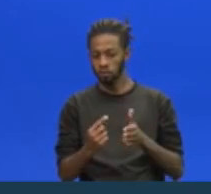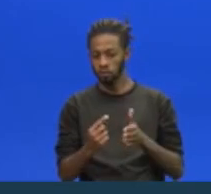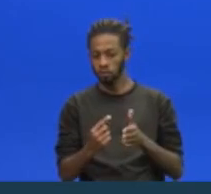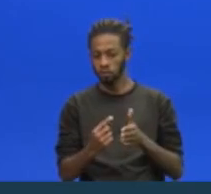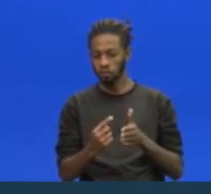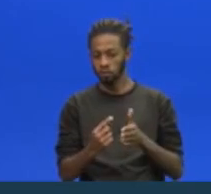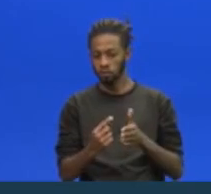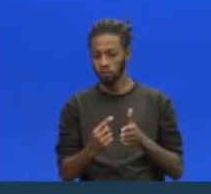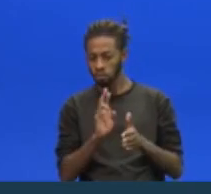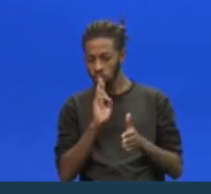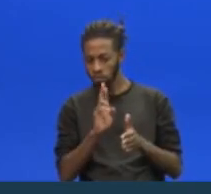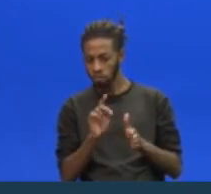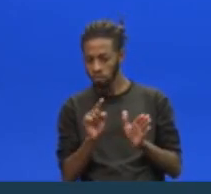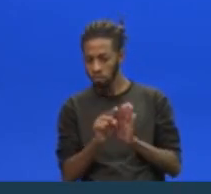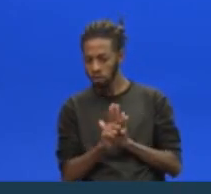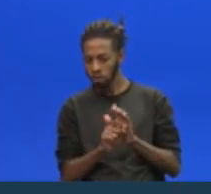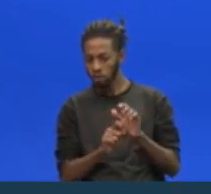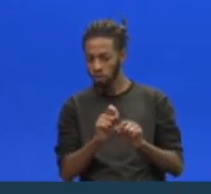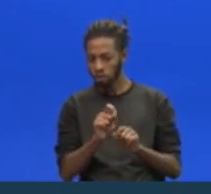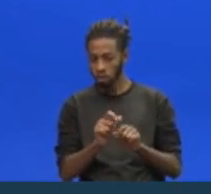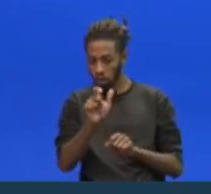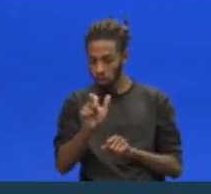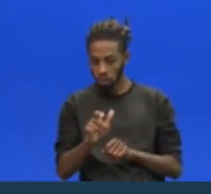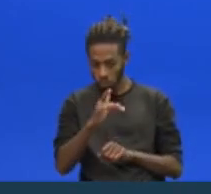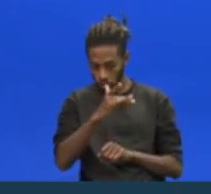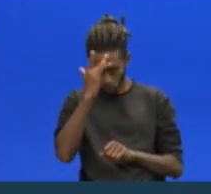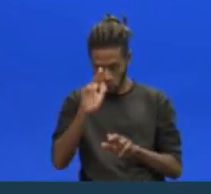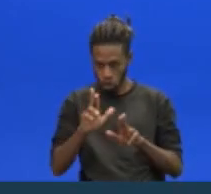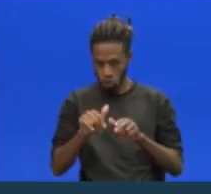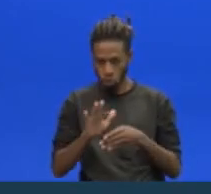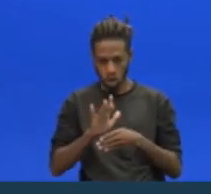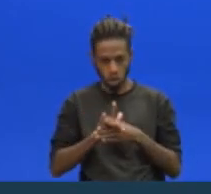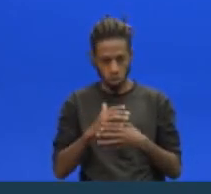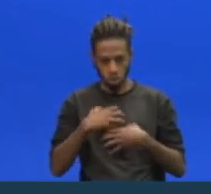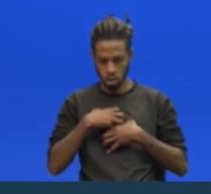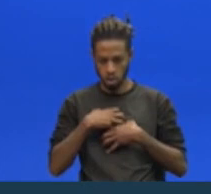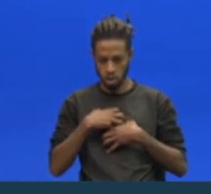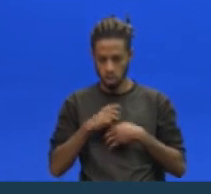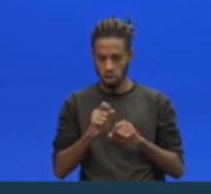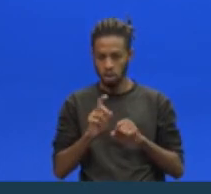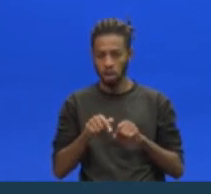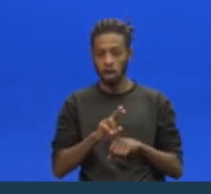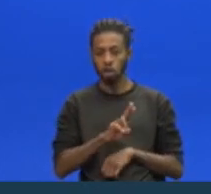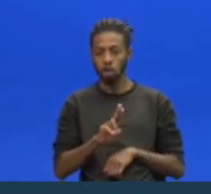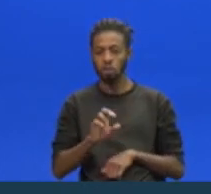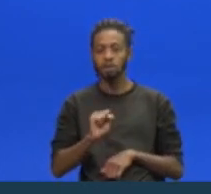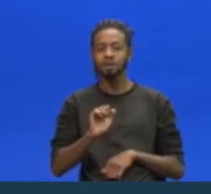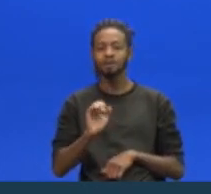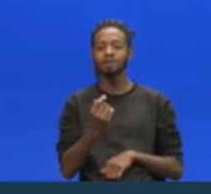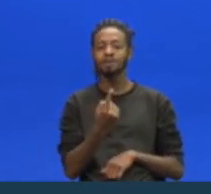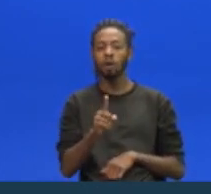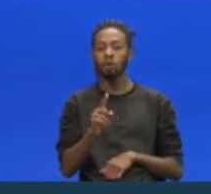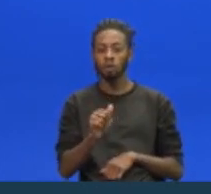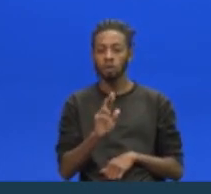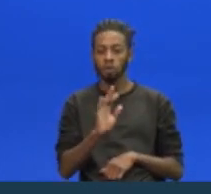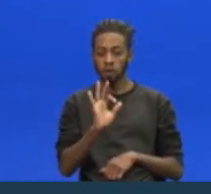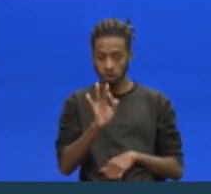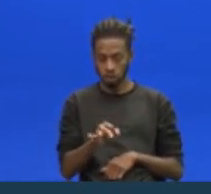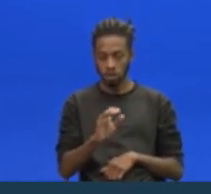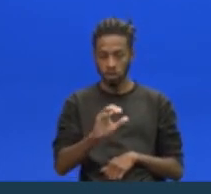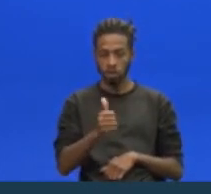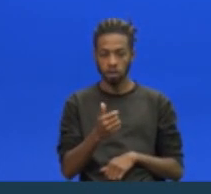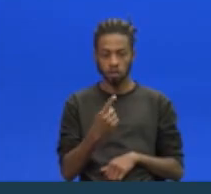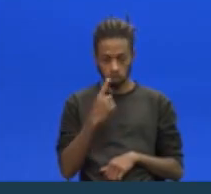que não têm a doença, não a tiveram e nem vão tê-la, são chamados de portadores sãos. Portanto, alternativa C,